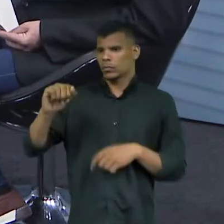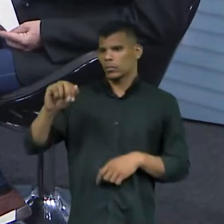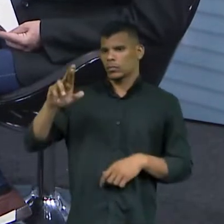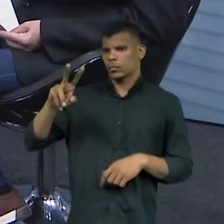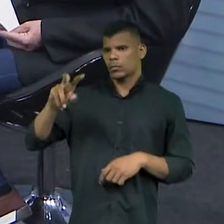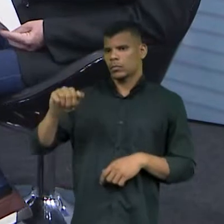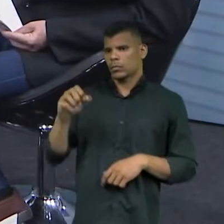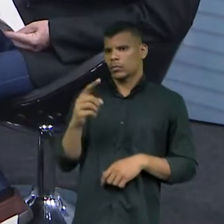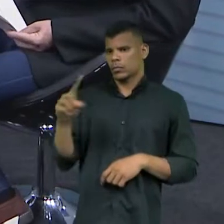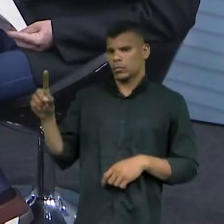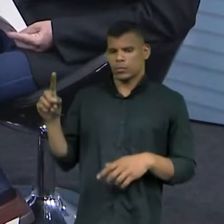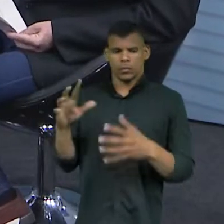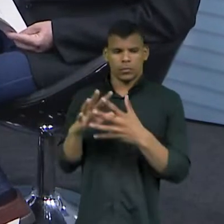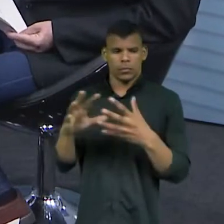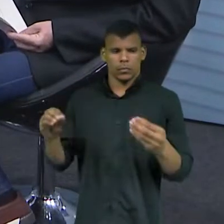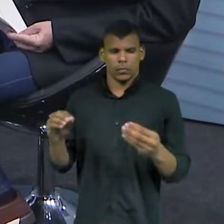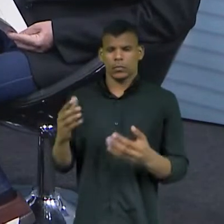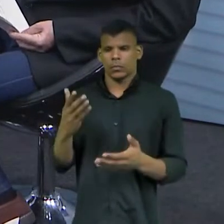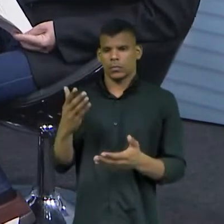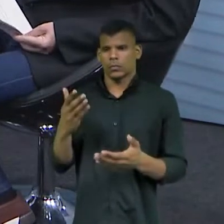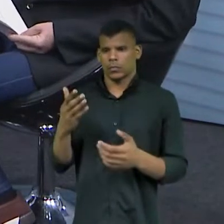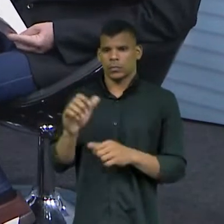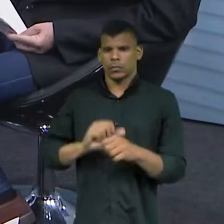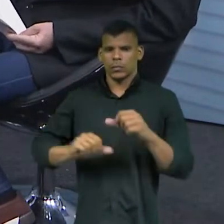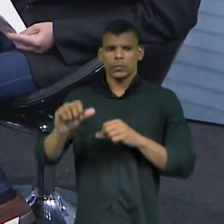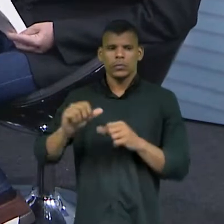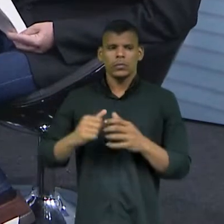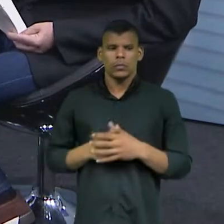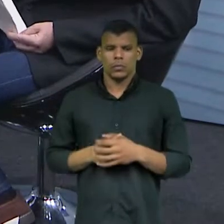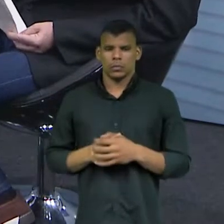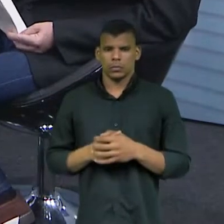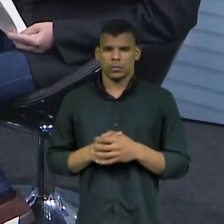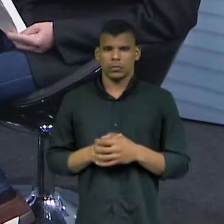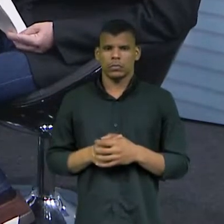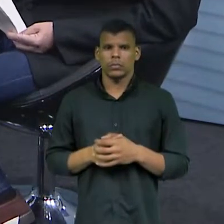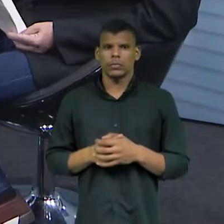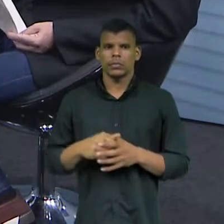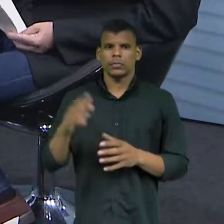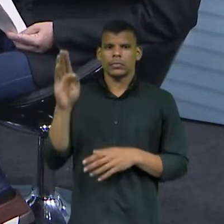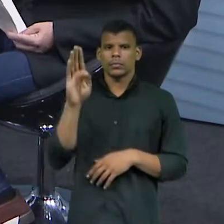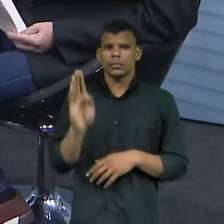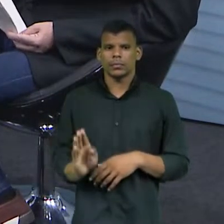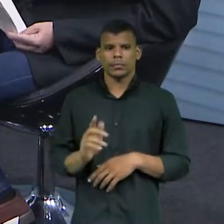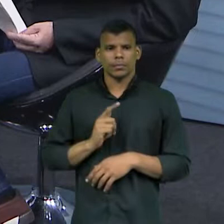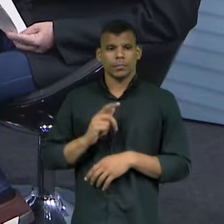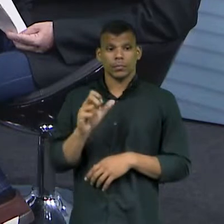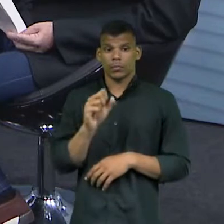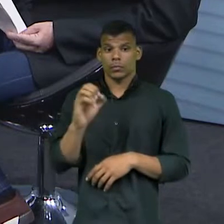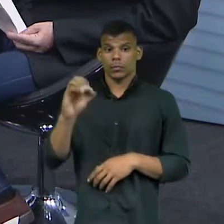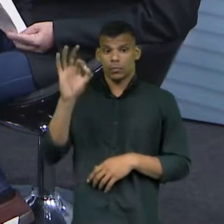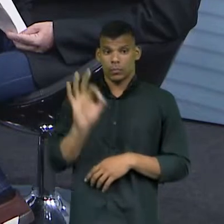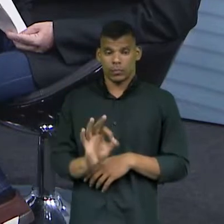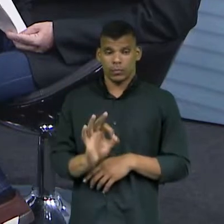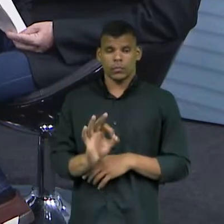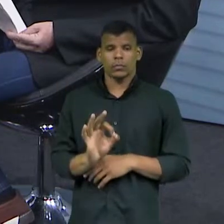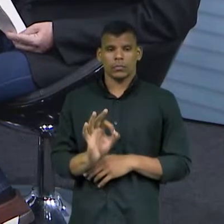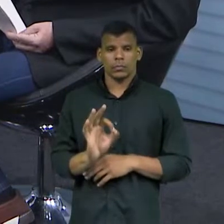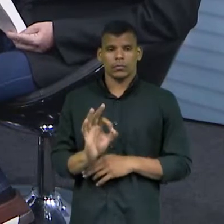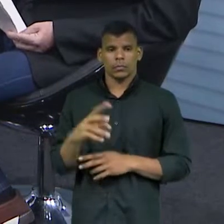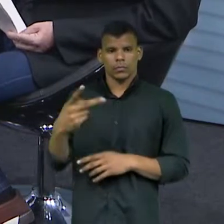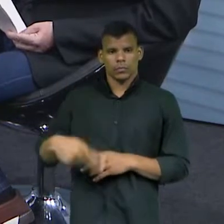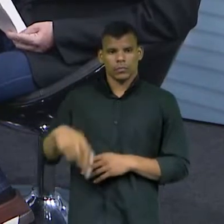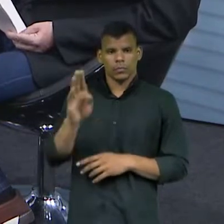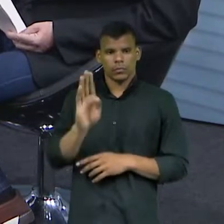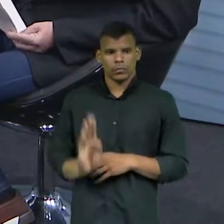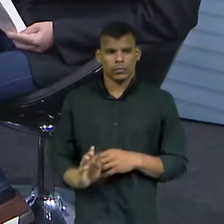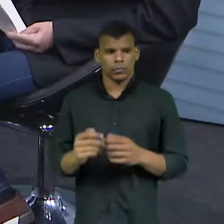gente precisa desativar isso. E com o tempo a ideia é essa, né? O Brasil, ele é muito abençoado, porque 80% da nossa matriz de geração de